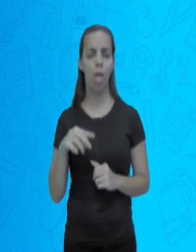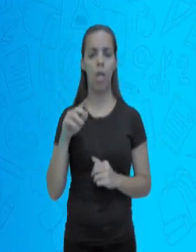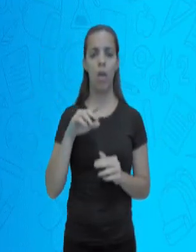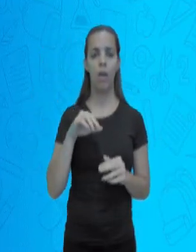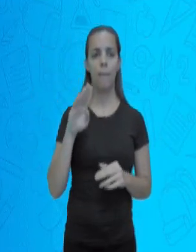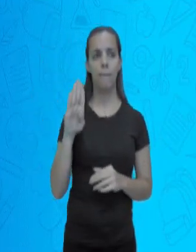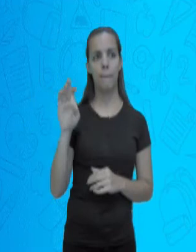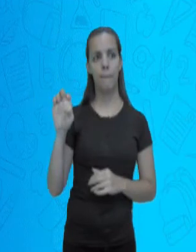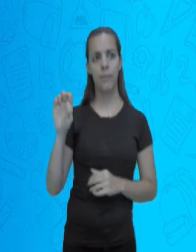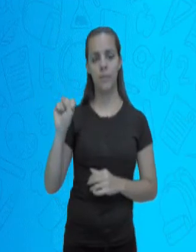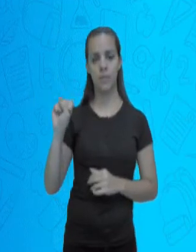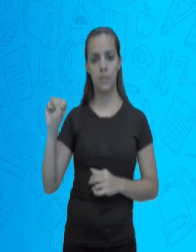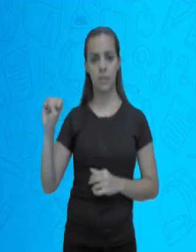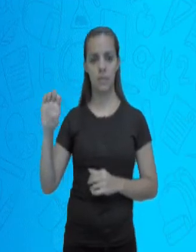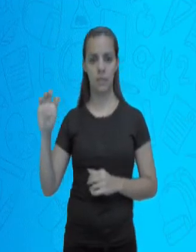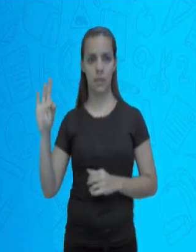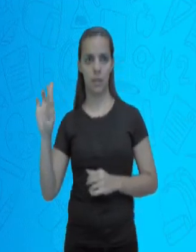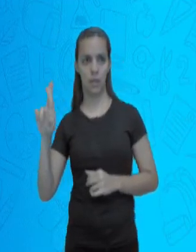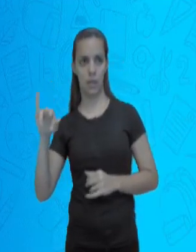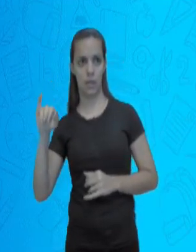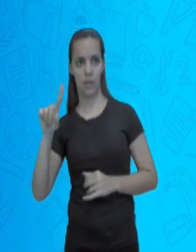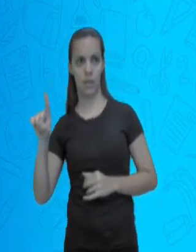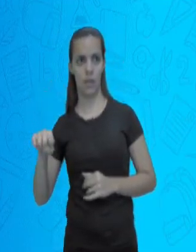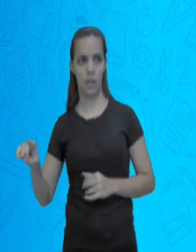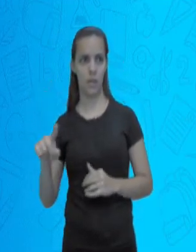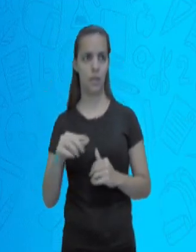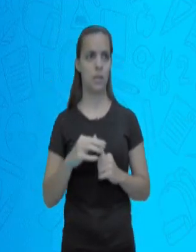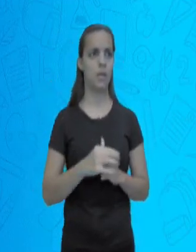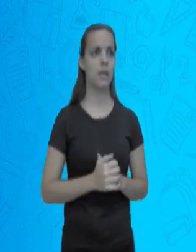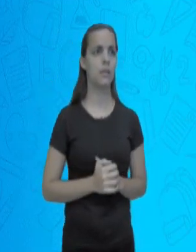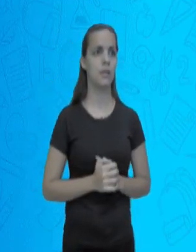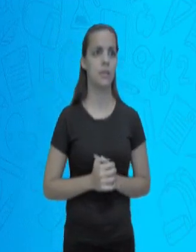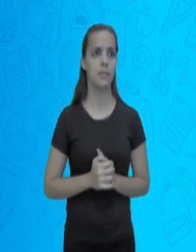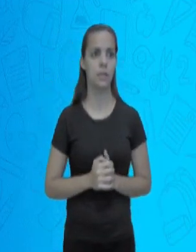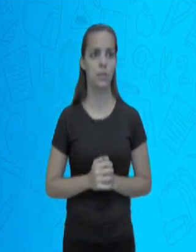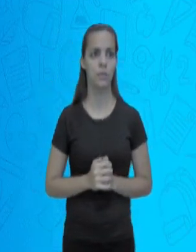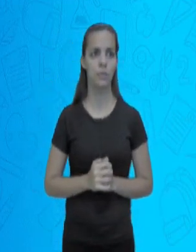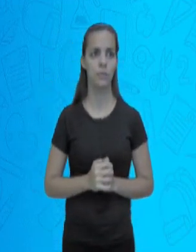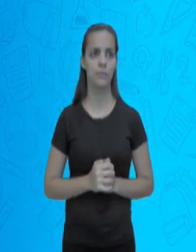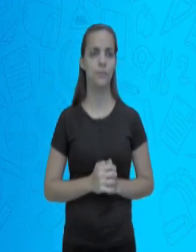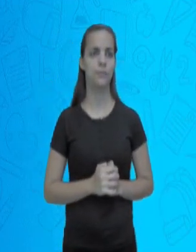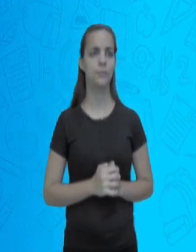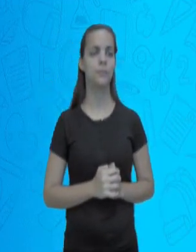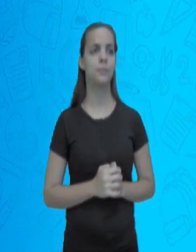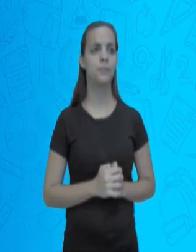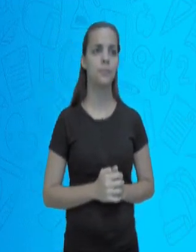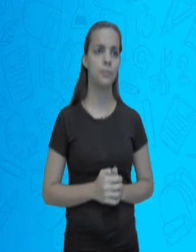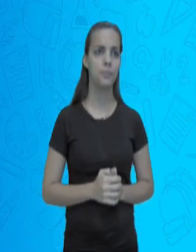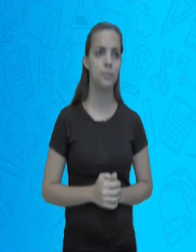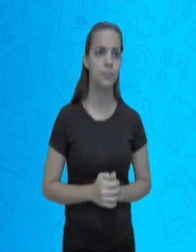divide o ângulo AOC ao meio. Então, os dois ângulos são congruentes.